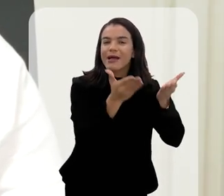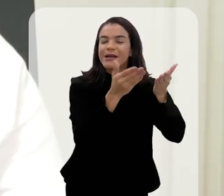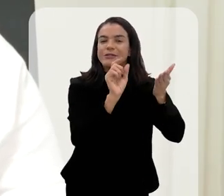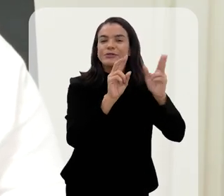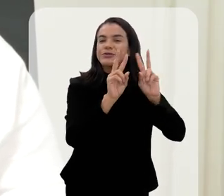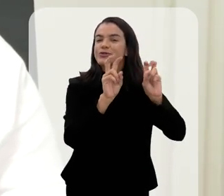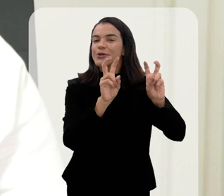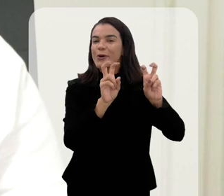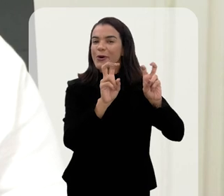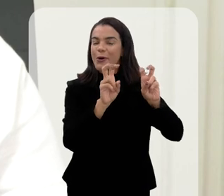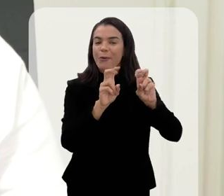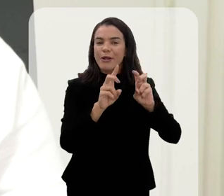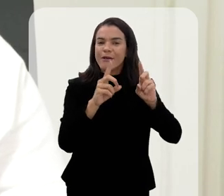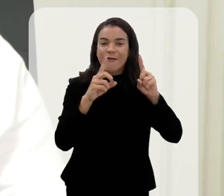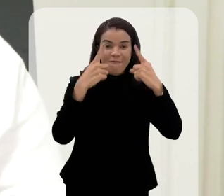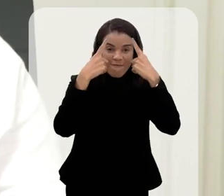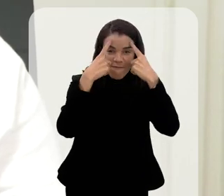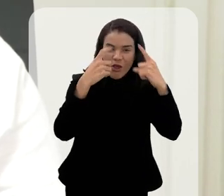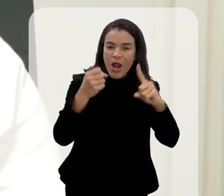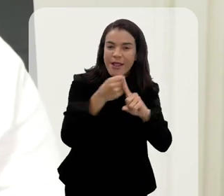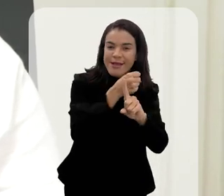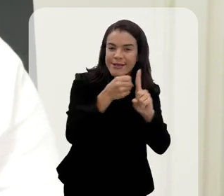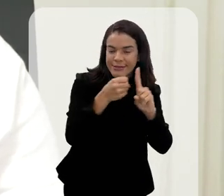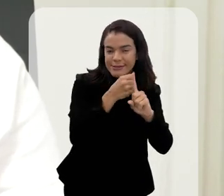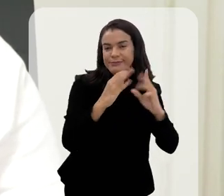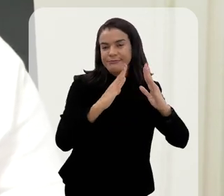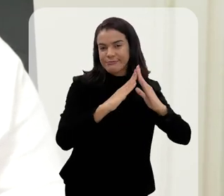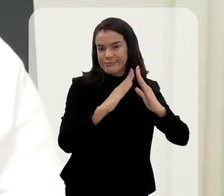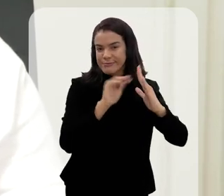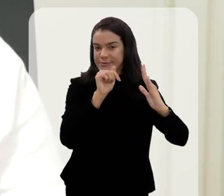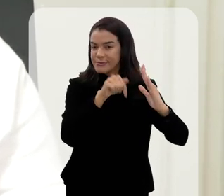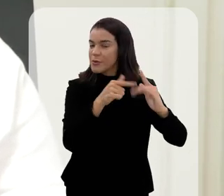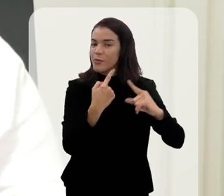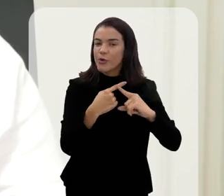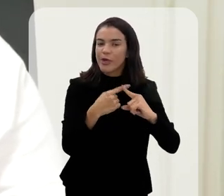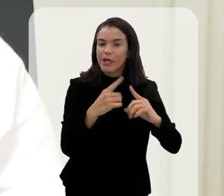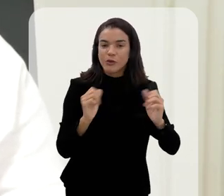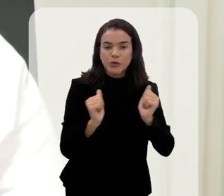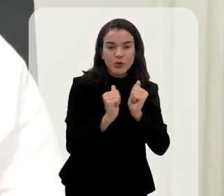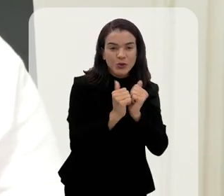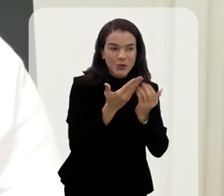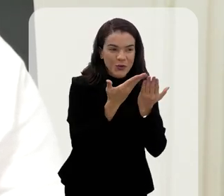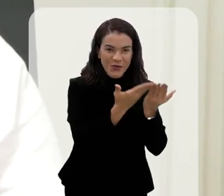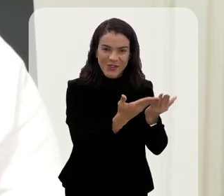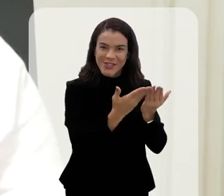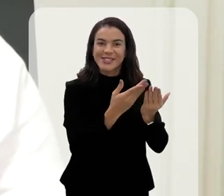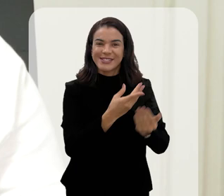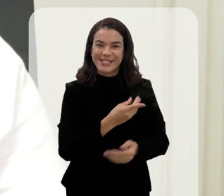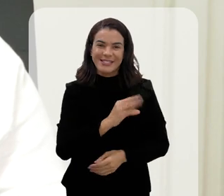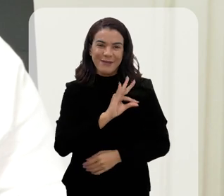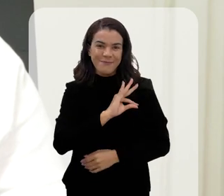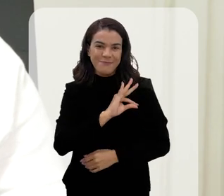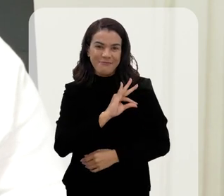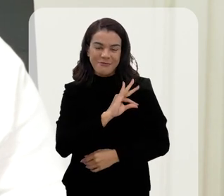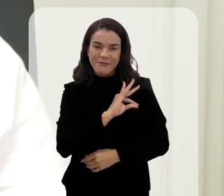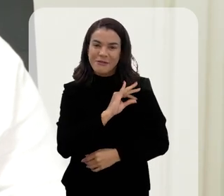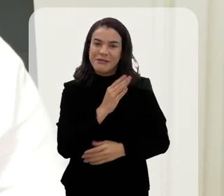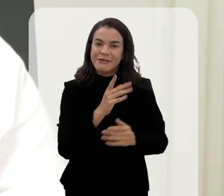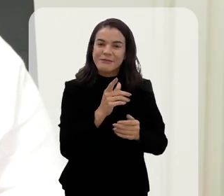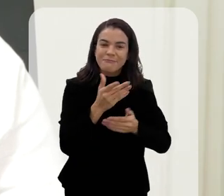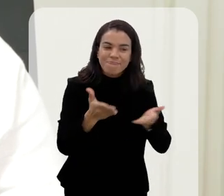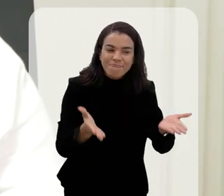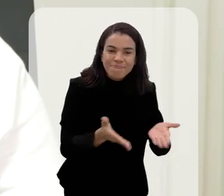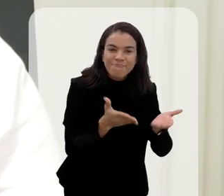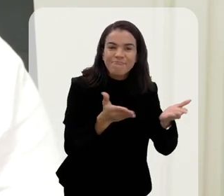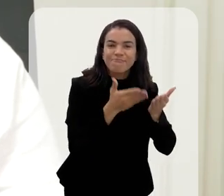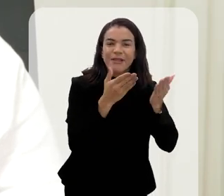muito, sabe, doutora, a questão da violência familiar e doméstica. Porque a gente também, junto com vocês, né,